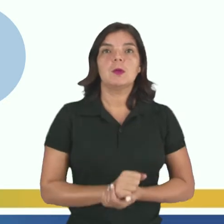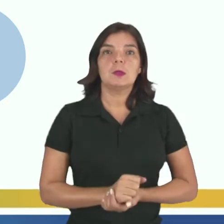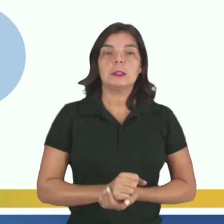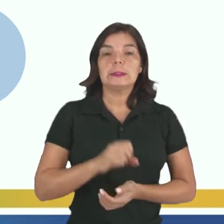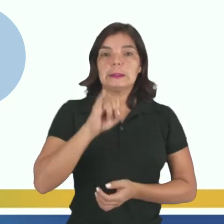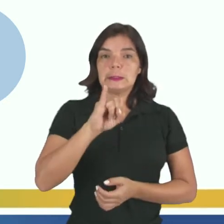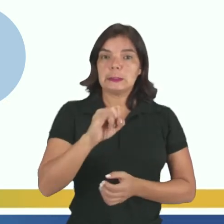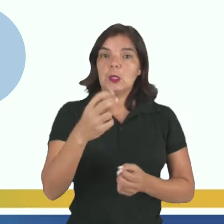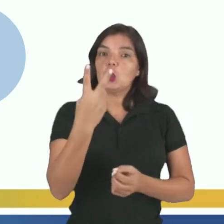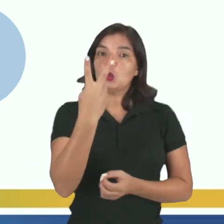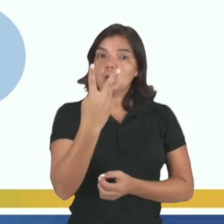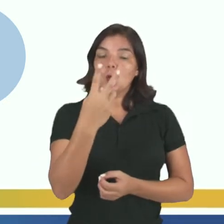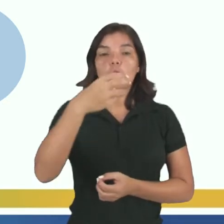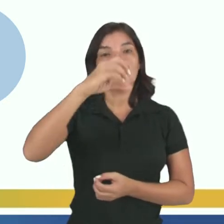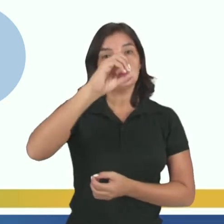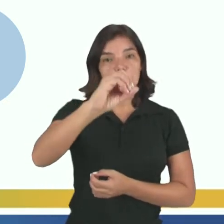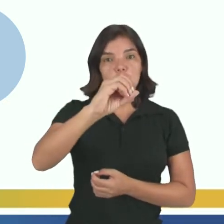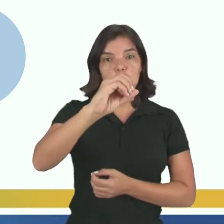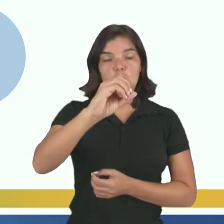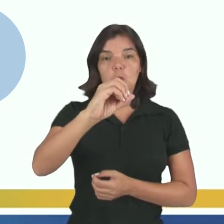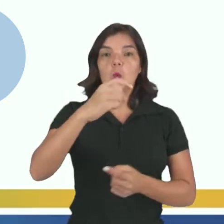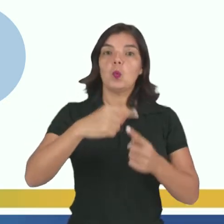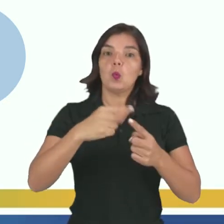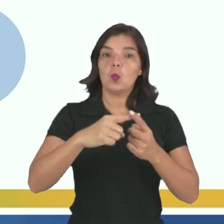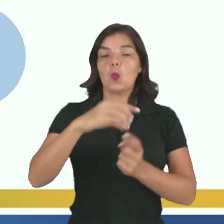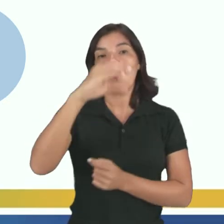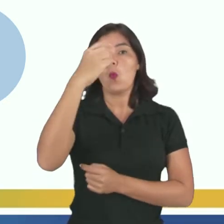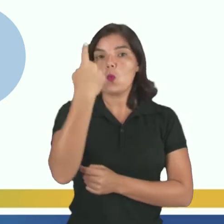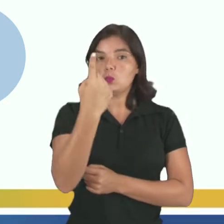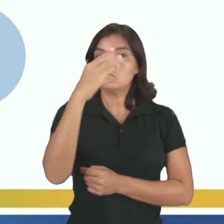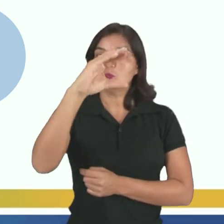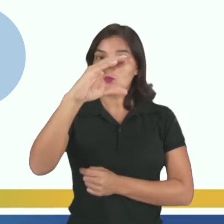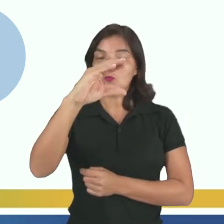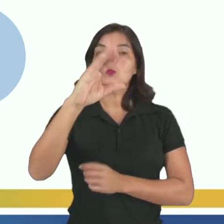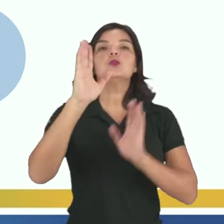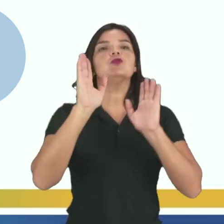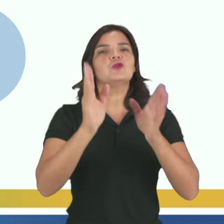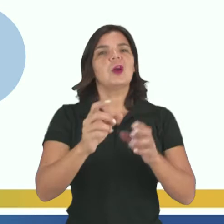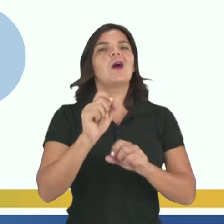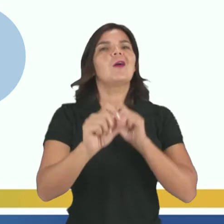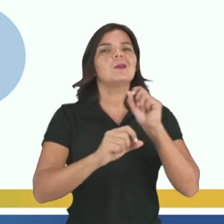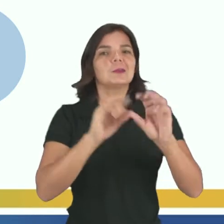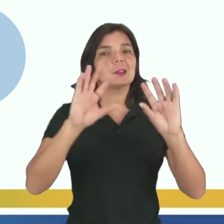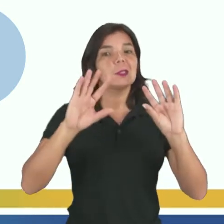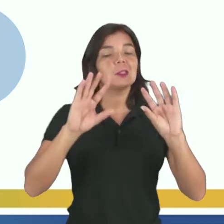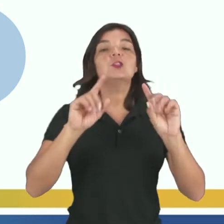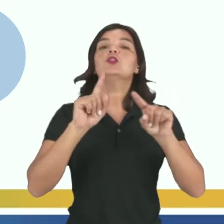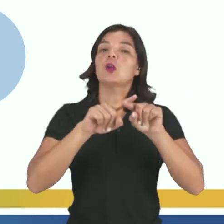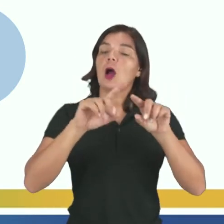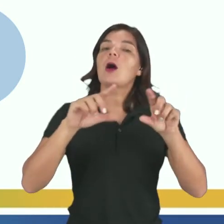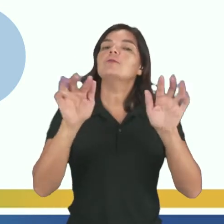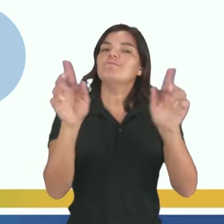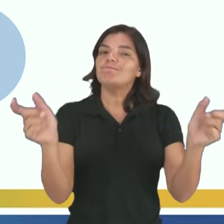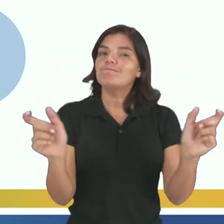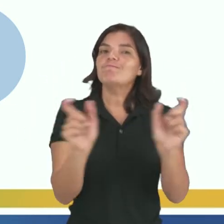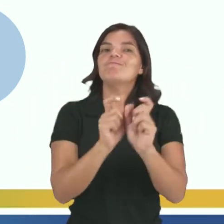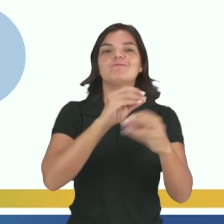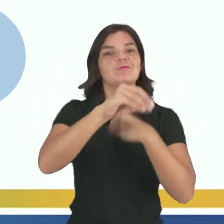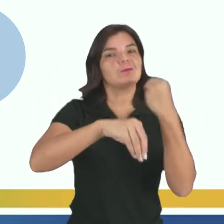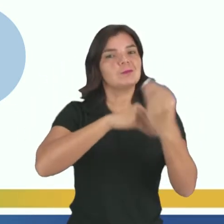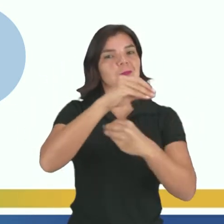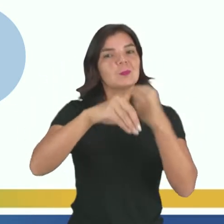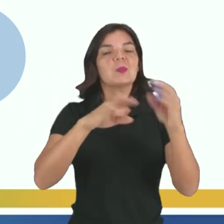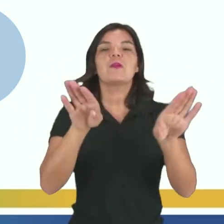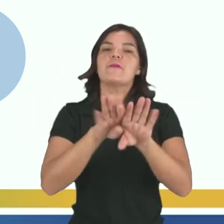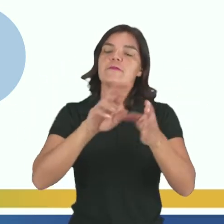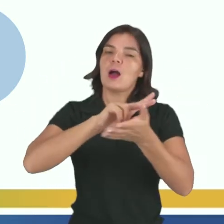2 oxigênios com uma molécula, com um átomo de carbono, já passa a ser uma substância composta, porque eu já estou misturando